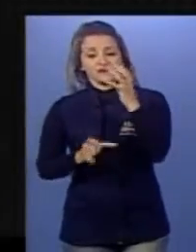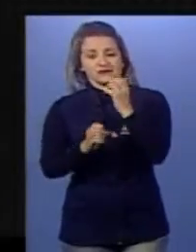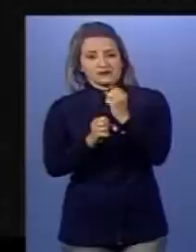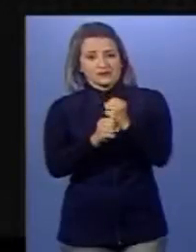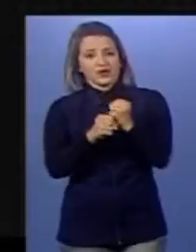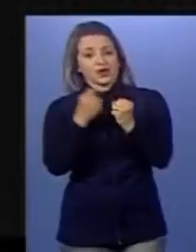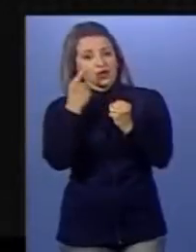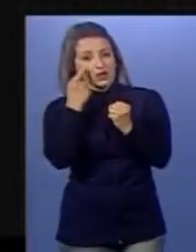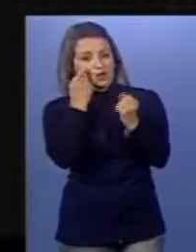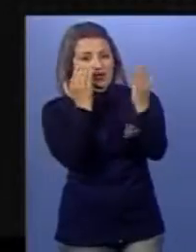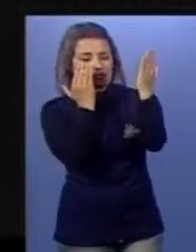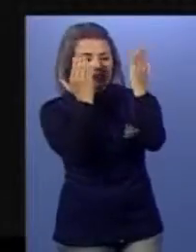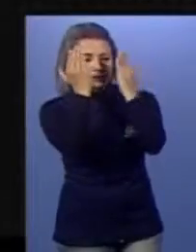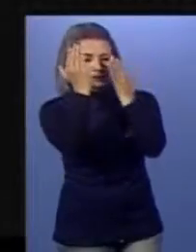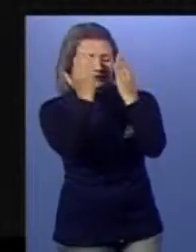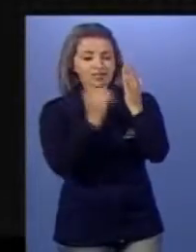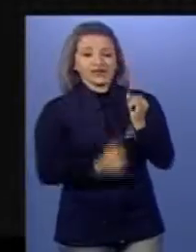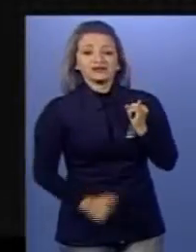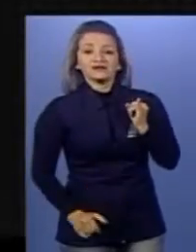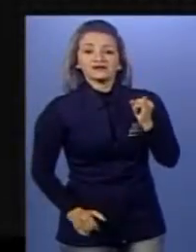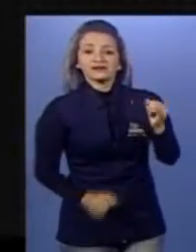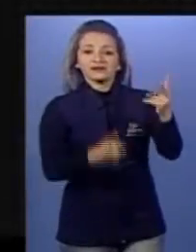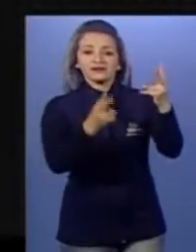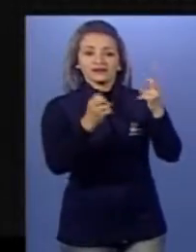diminuindo aproximadamente